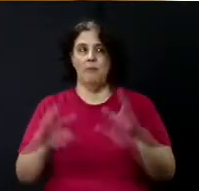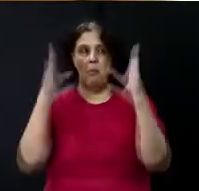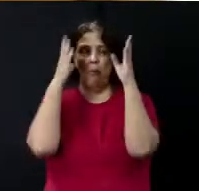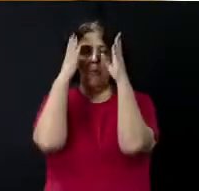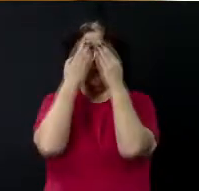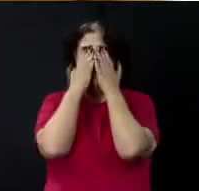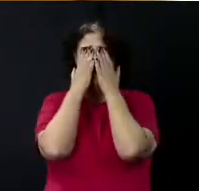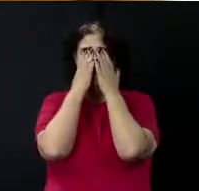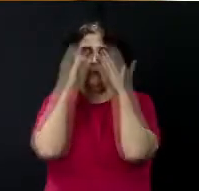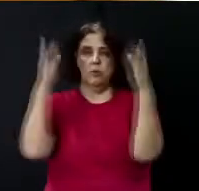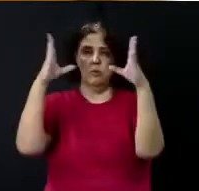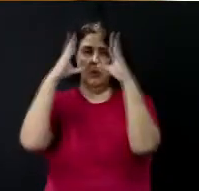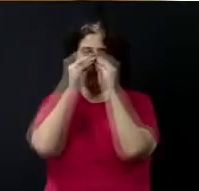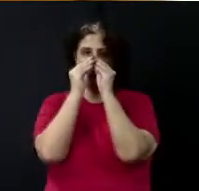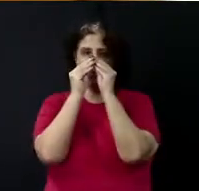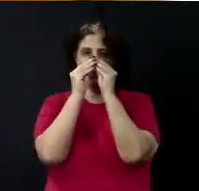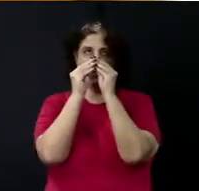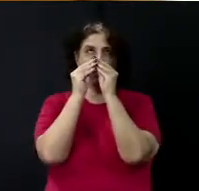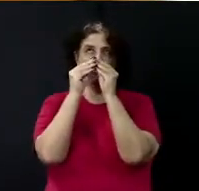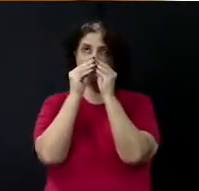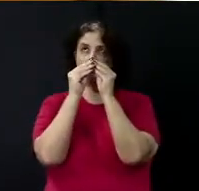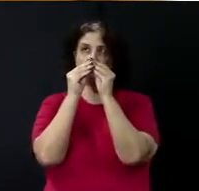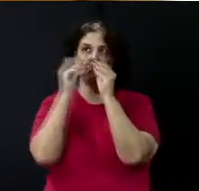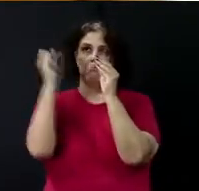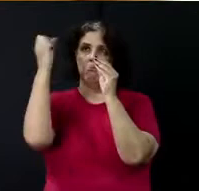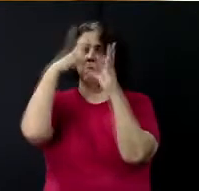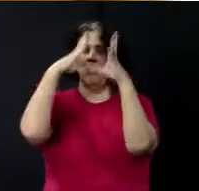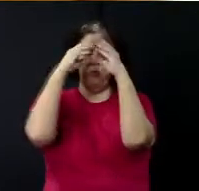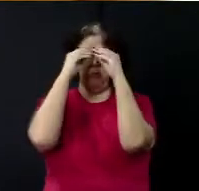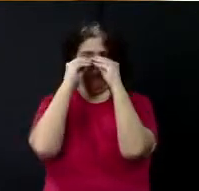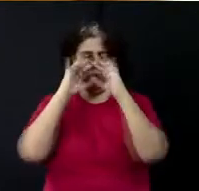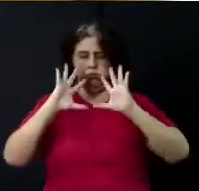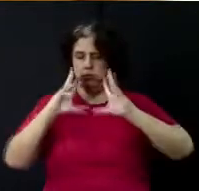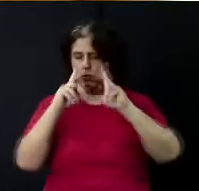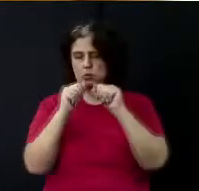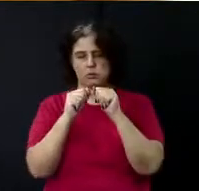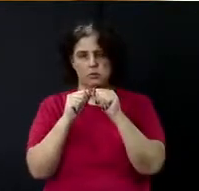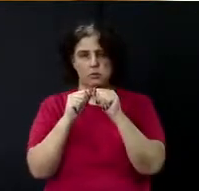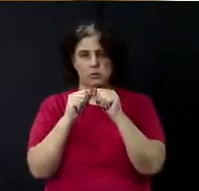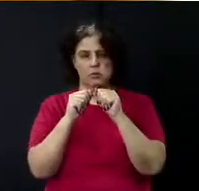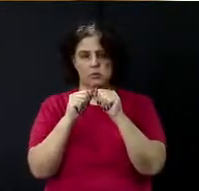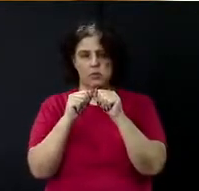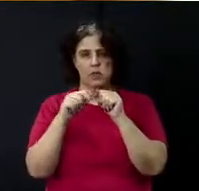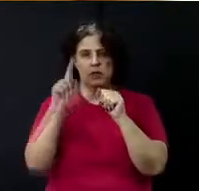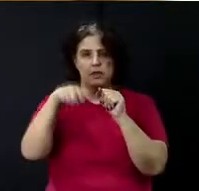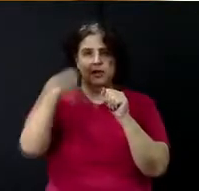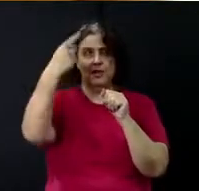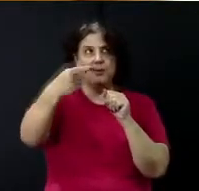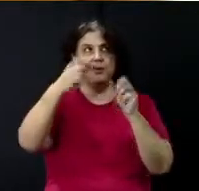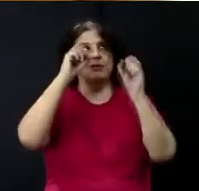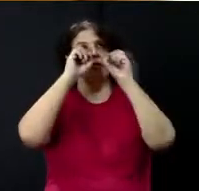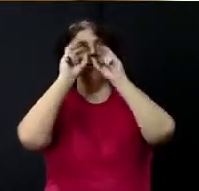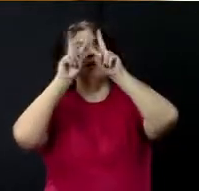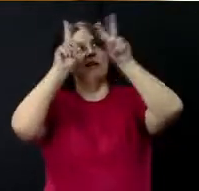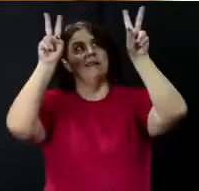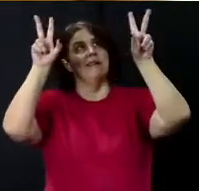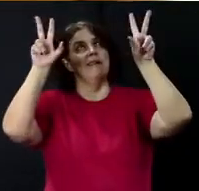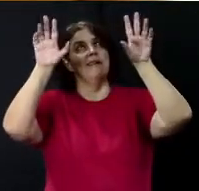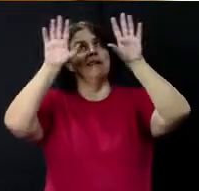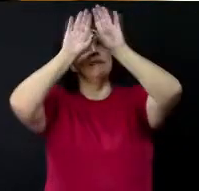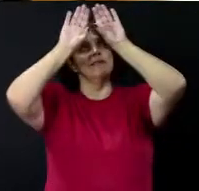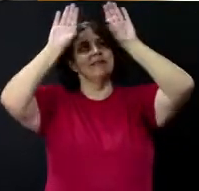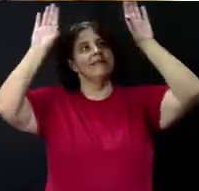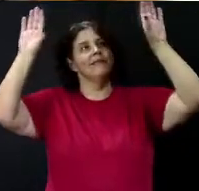como uma noite sem luz. Depois de ver um céu brilhando pela luz do